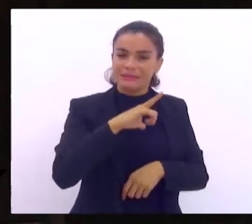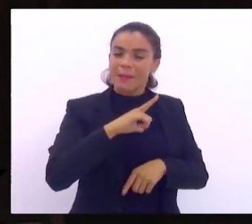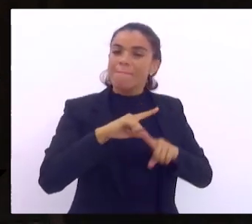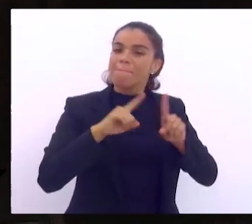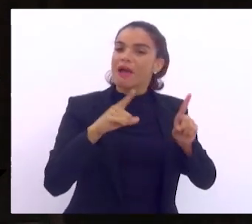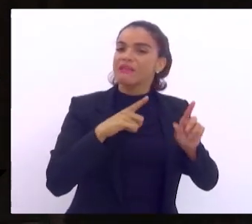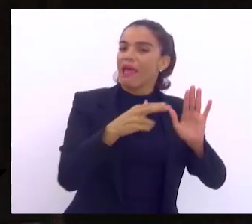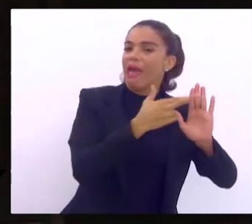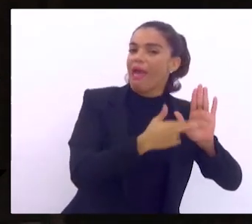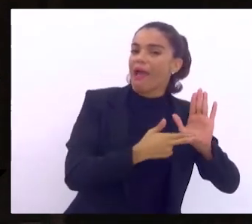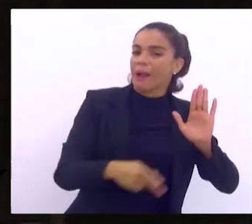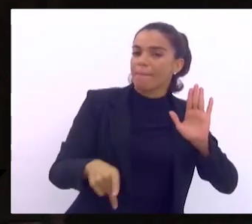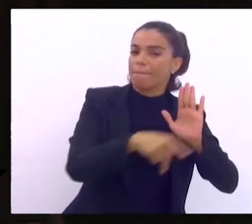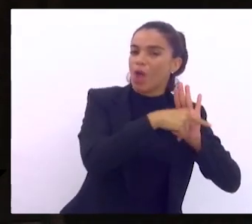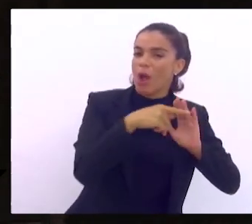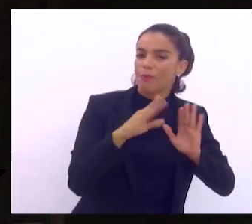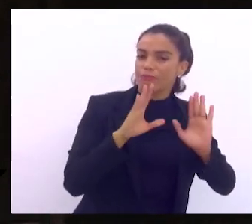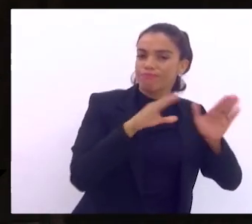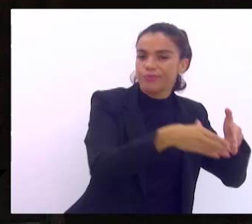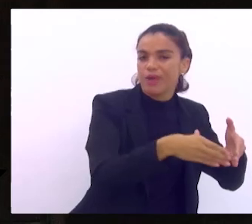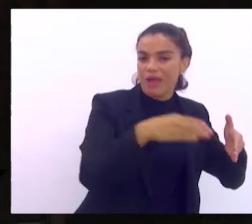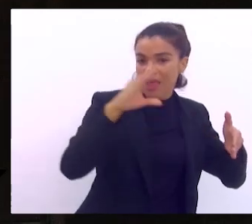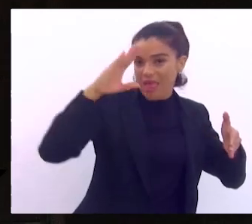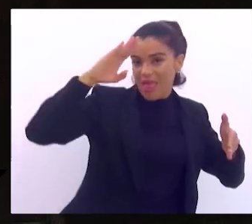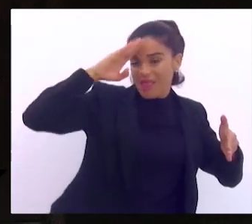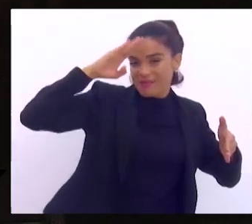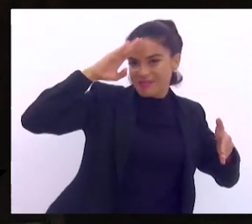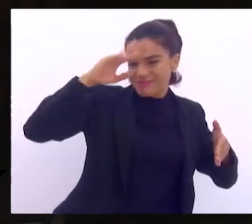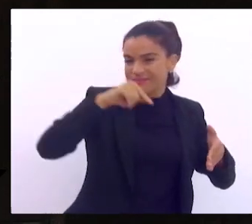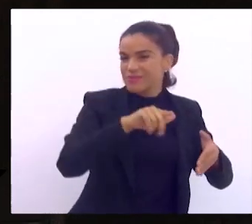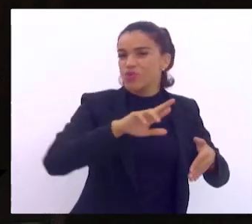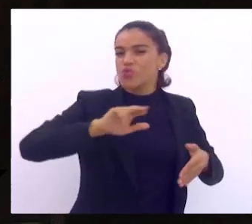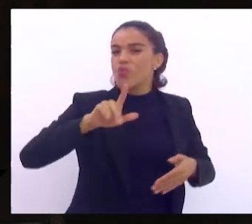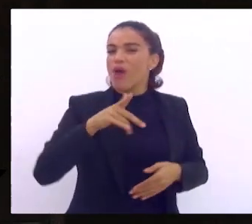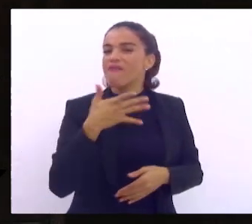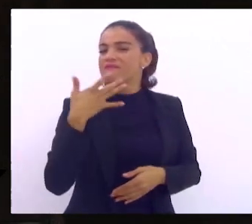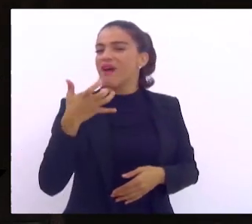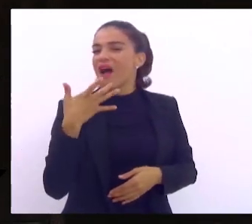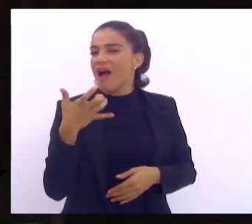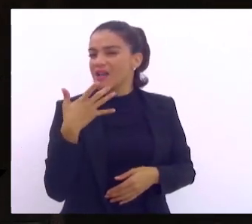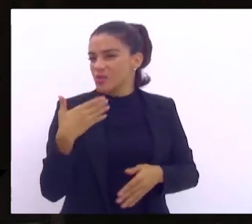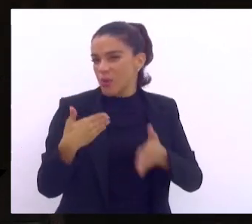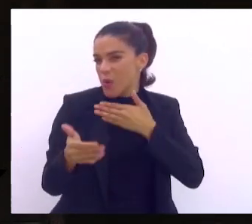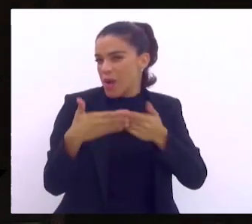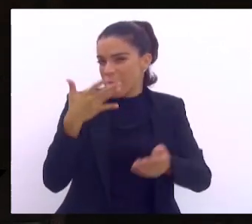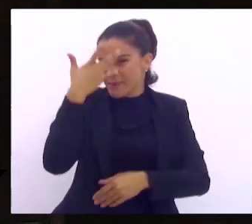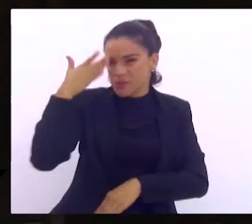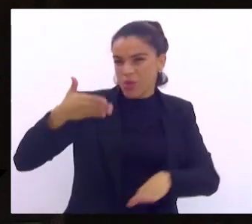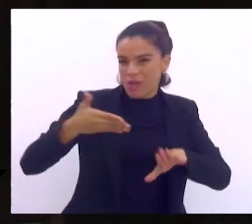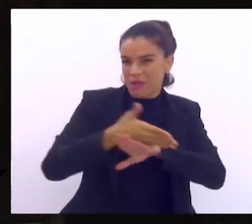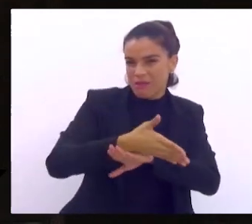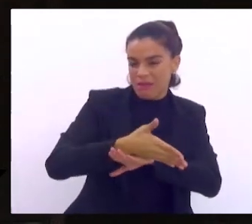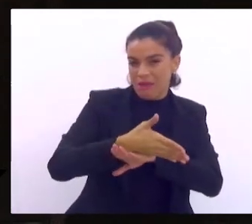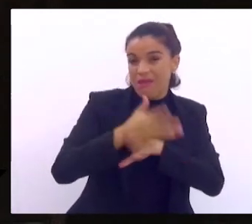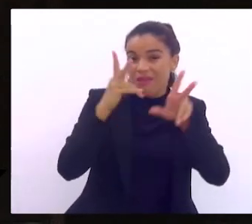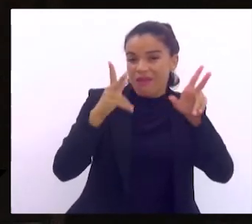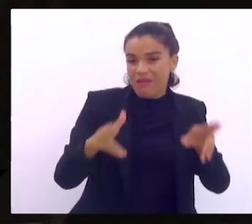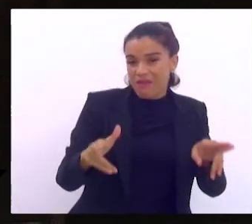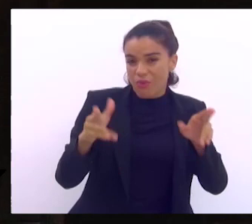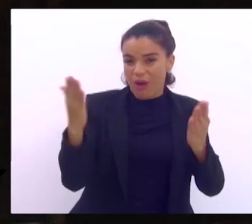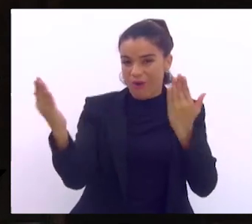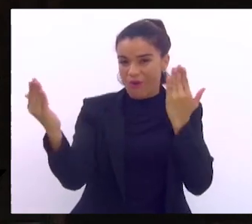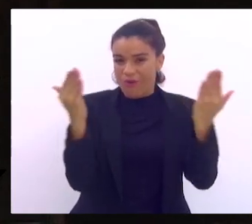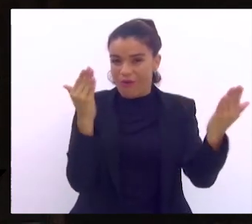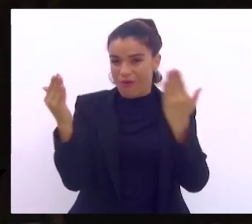suas devidas regras, né? Ela não é assim, o acesso não é tão fácil para qualquer um, como nós tínhamos também